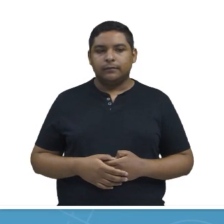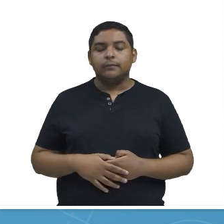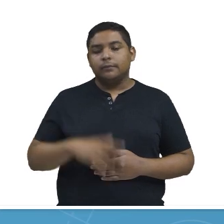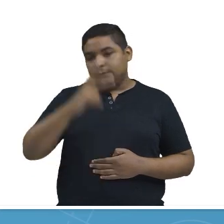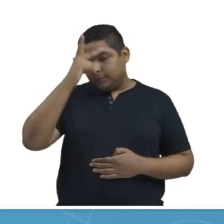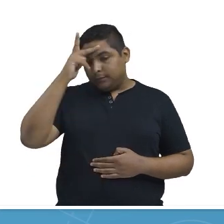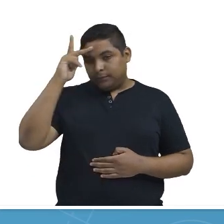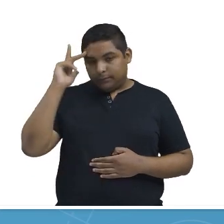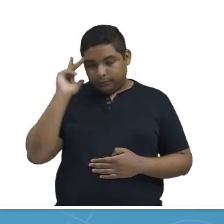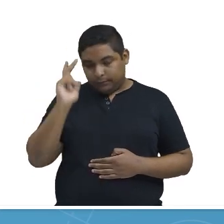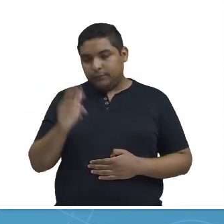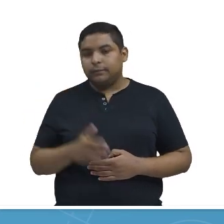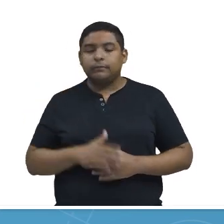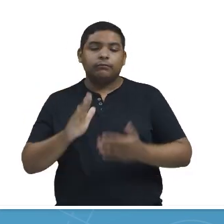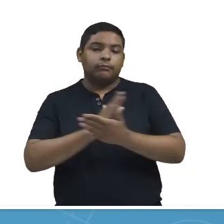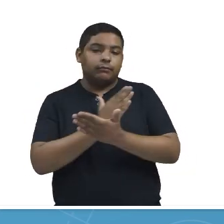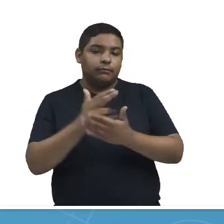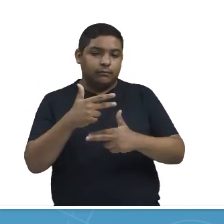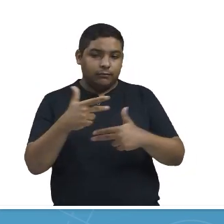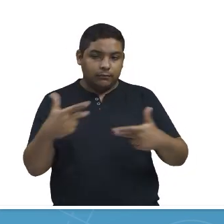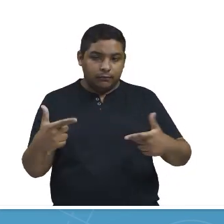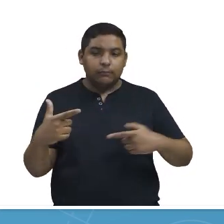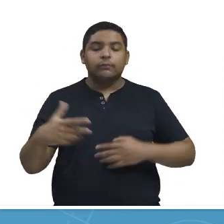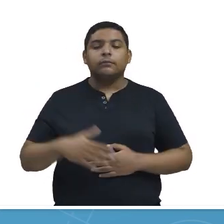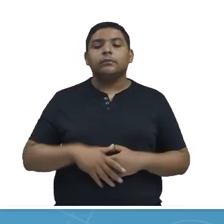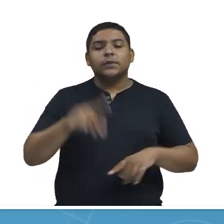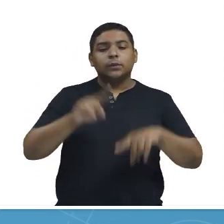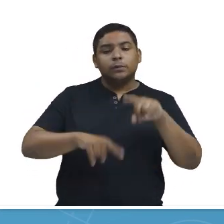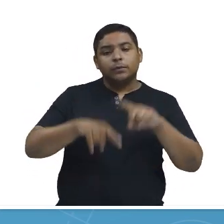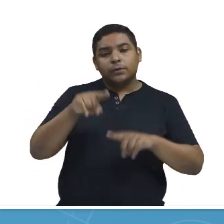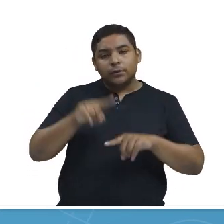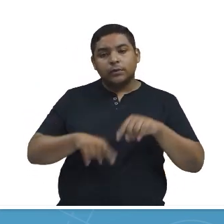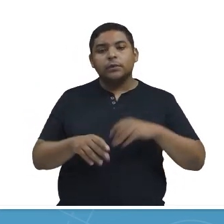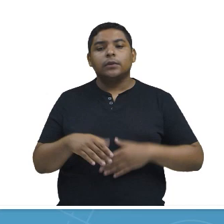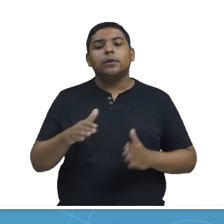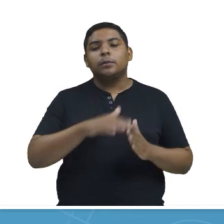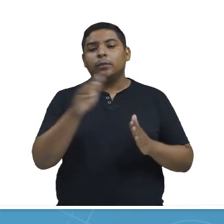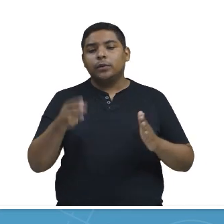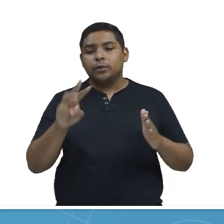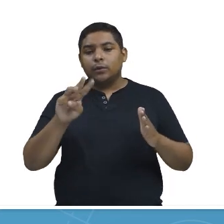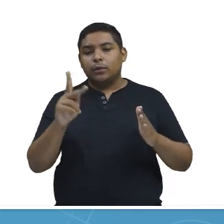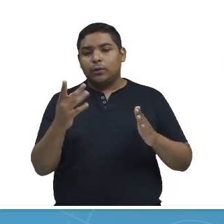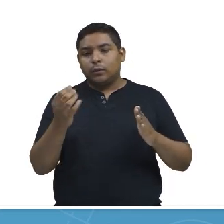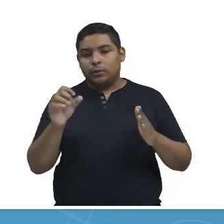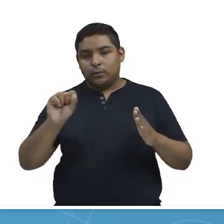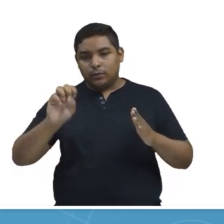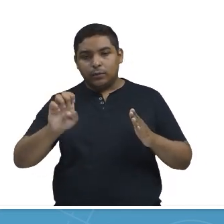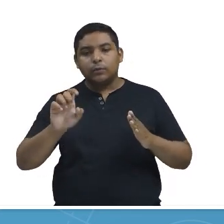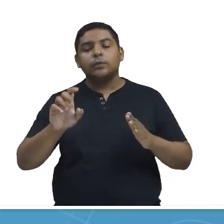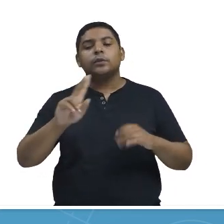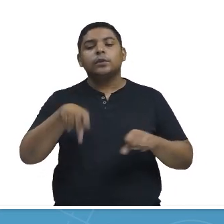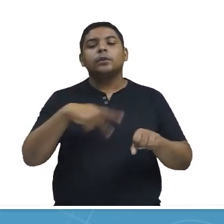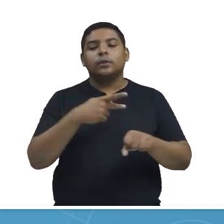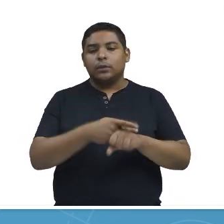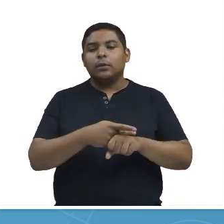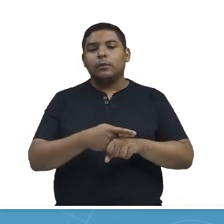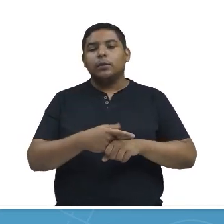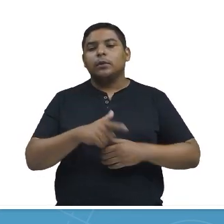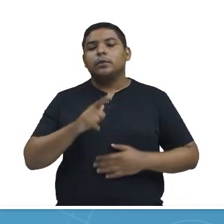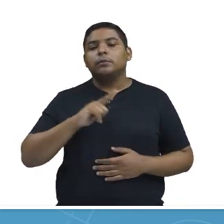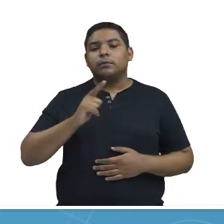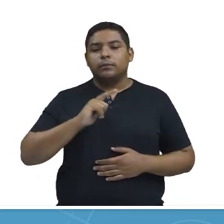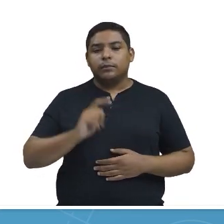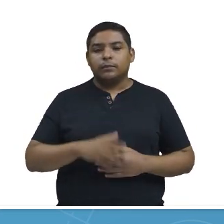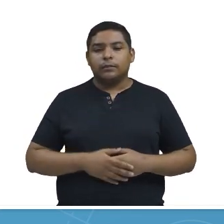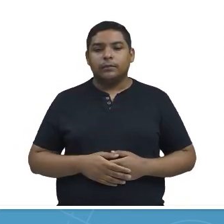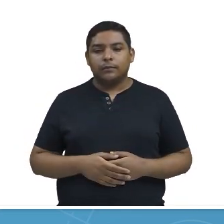pessoa, algo, alguma coisa, um objeto que possui alguma coisa, o whose, depois o objeto que ela possui. Tudo